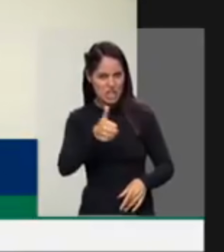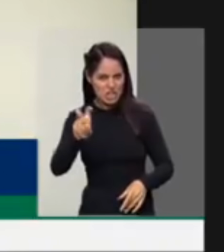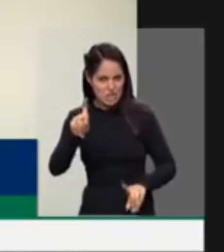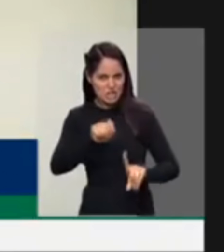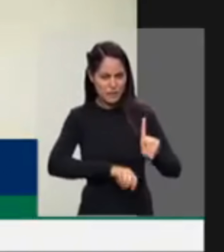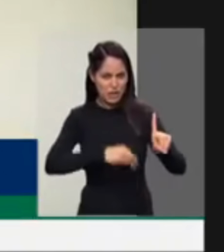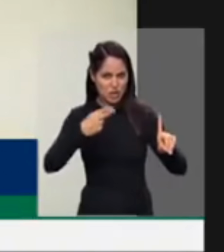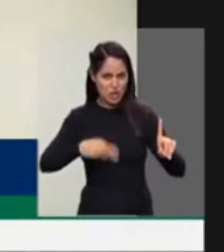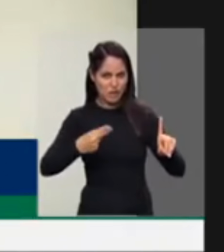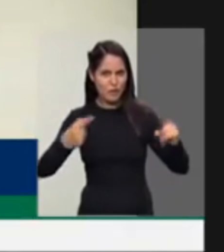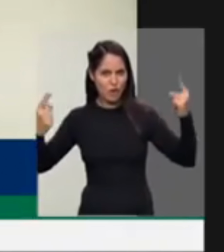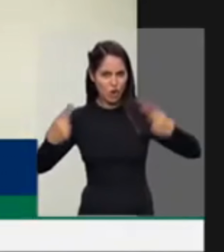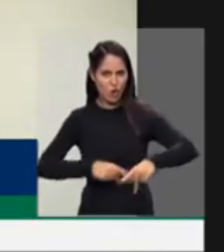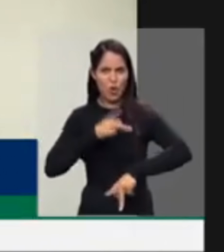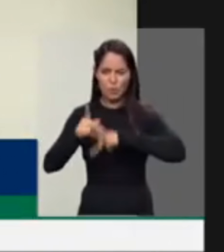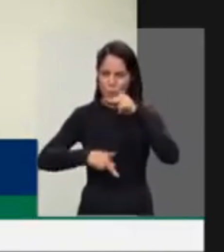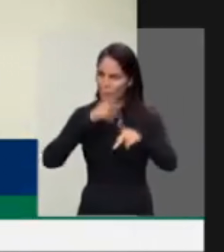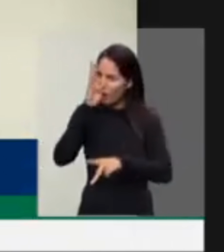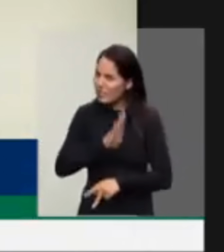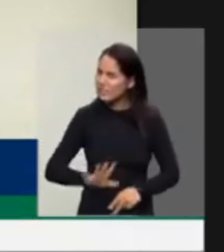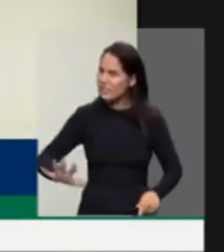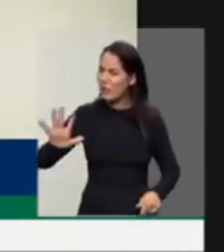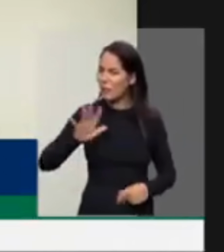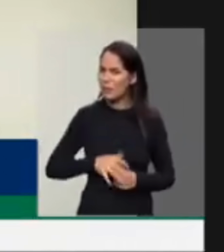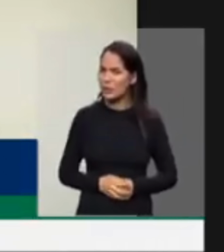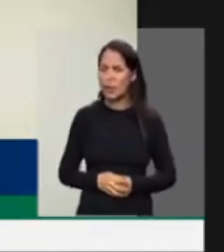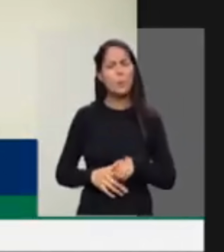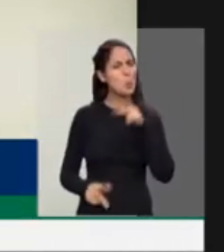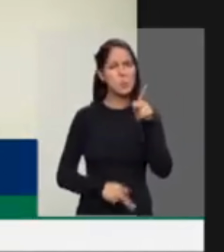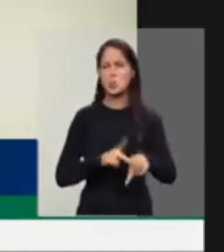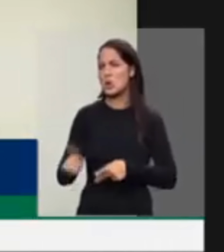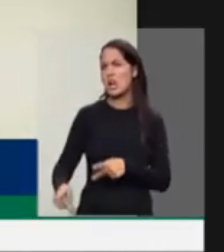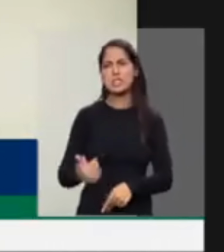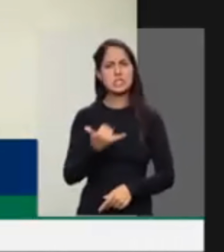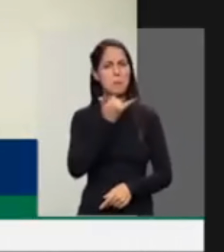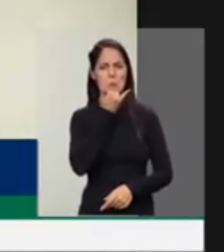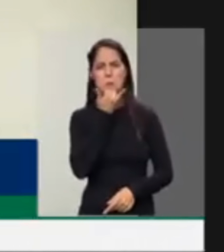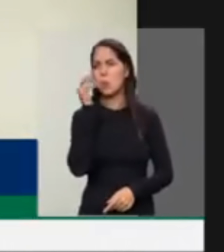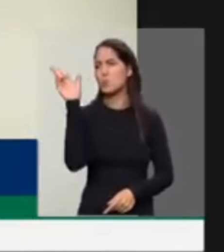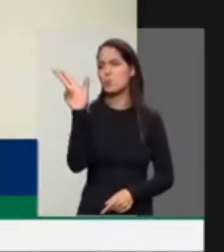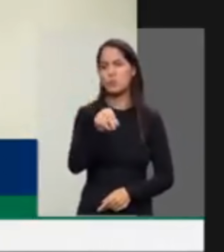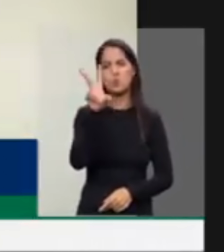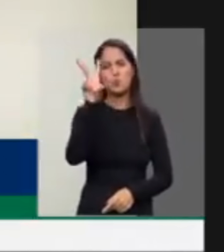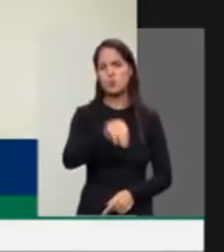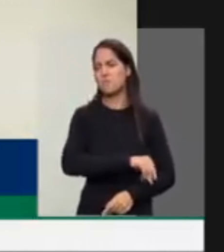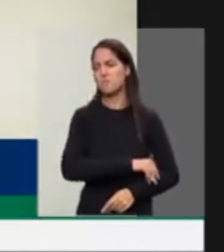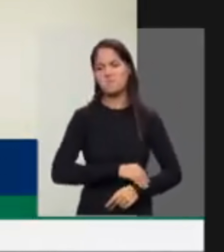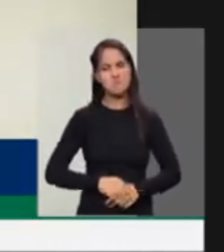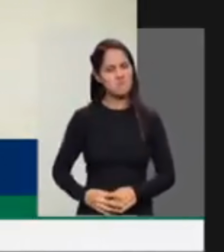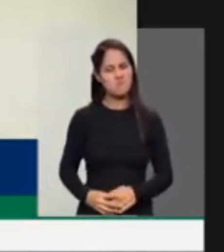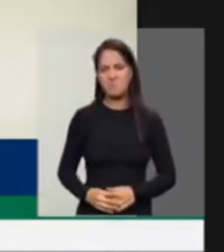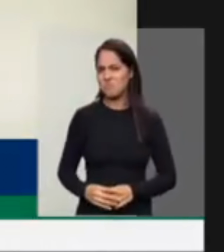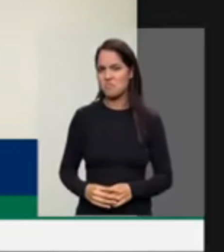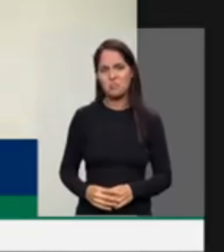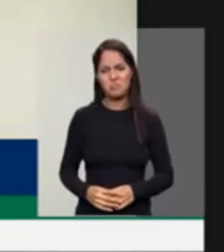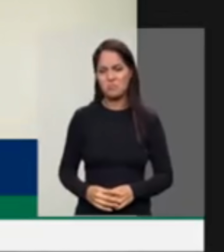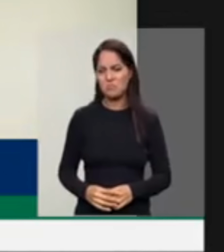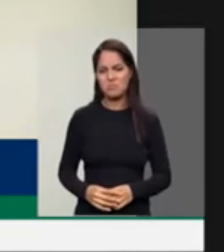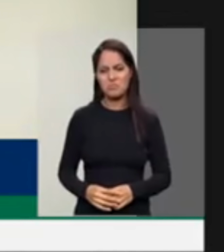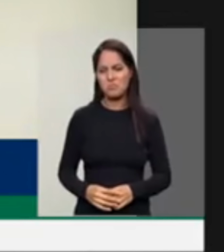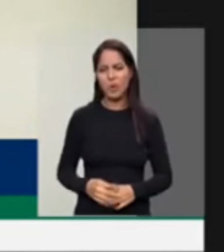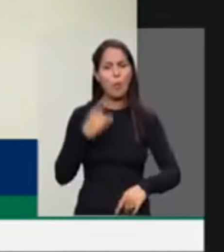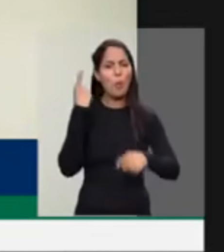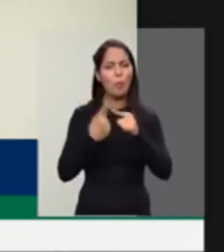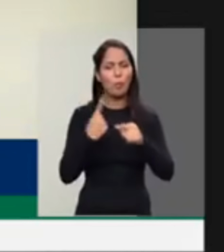o interesse do povo brasileiro. O povo não vai perdoar caso isso aconteça. Basta assistir a